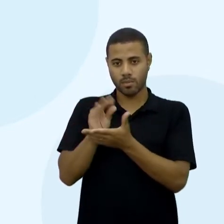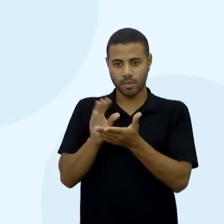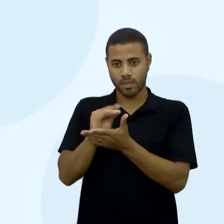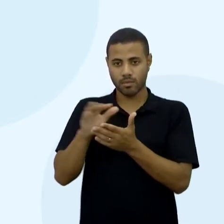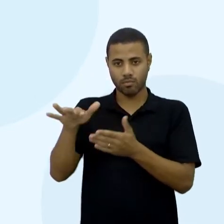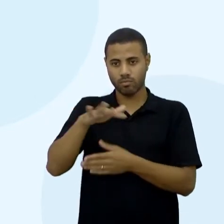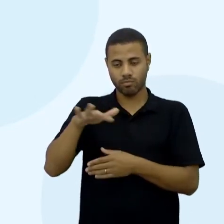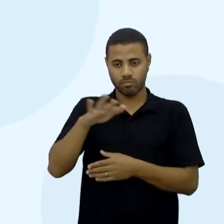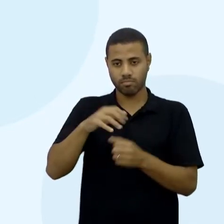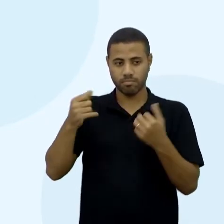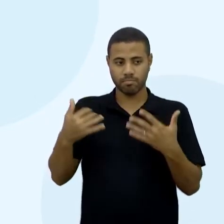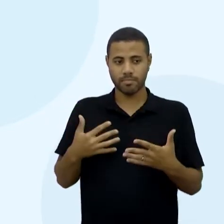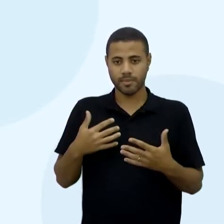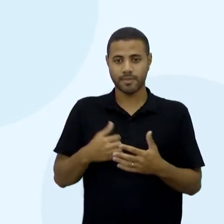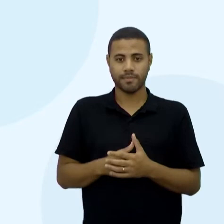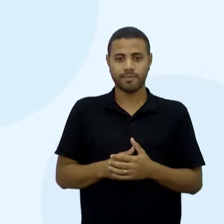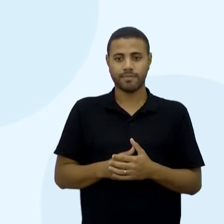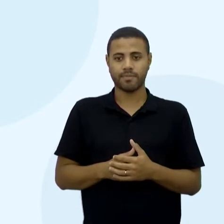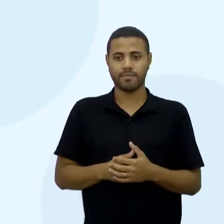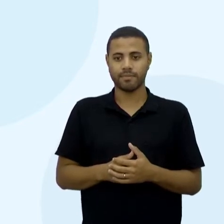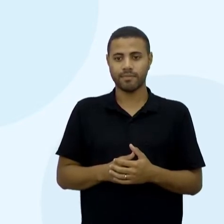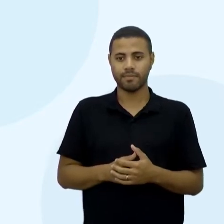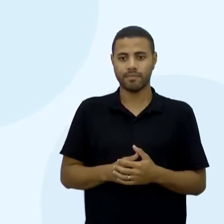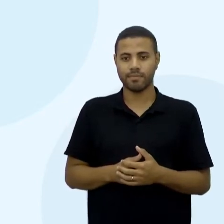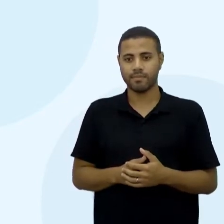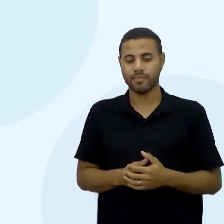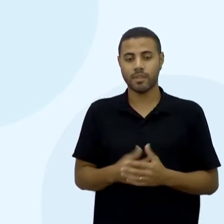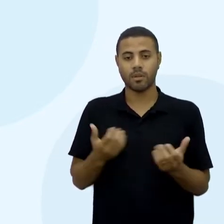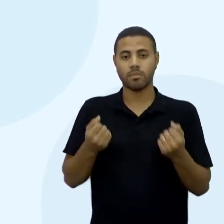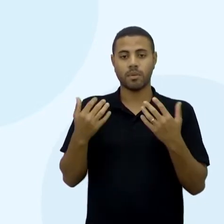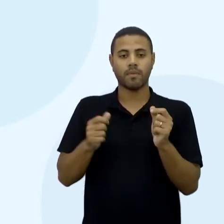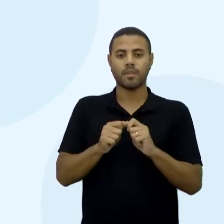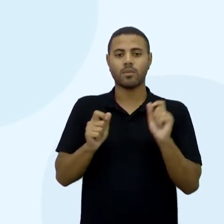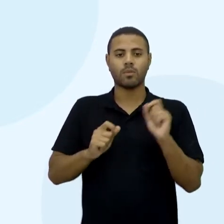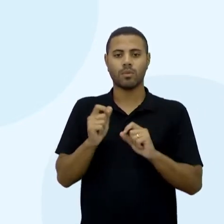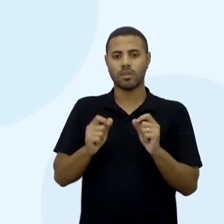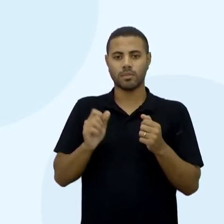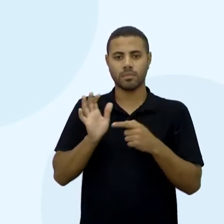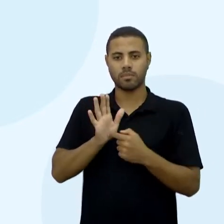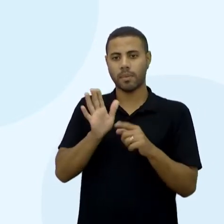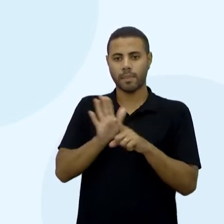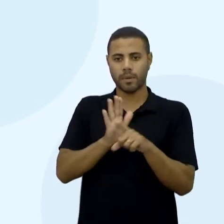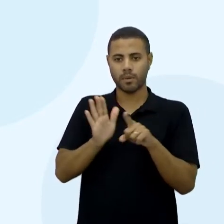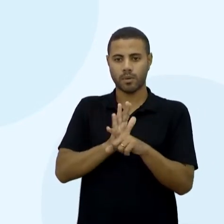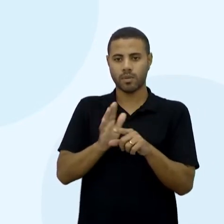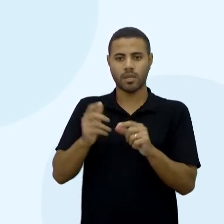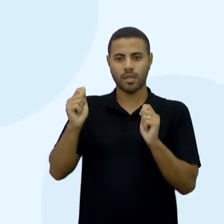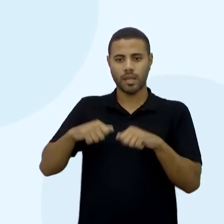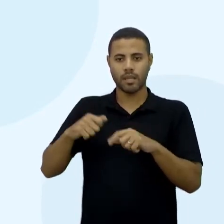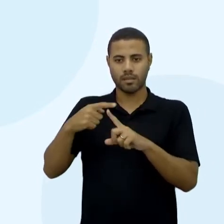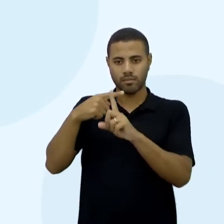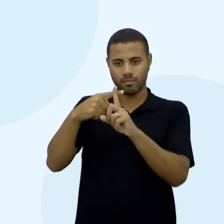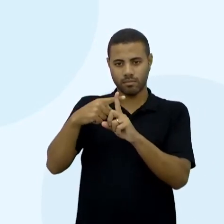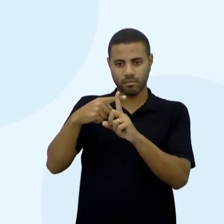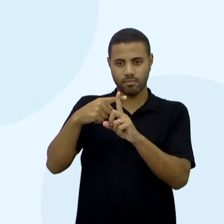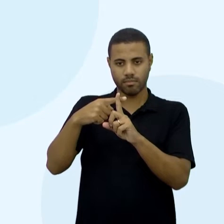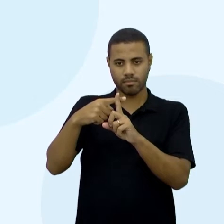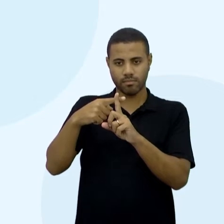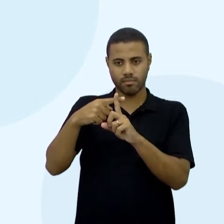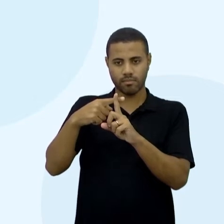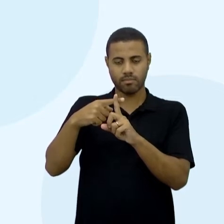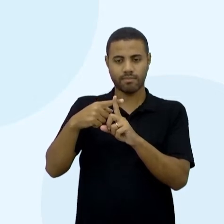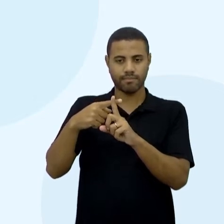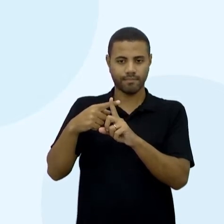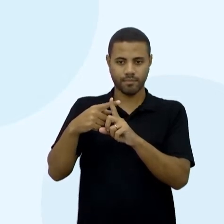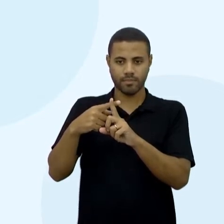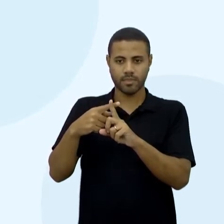ó, baixei aqui, beleza? E aí, o que eu faço? Ó, eu vou fazer a distributiva, vou multiplicar, ó. Quando tem parênteses